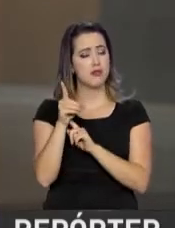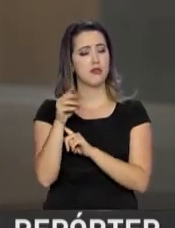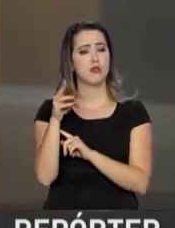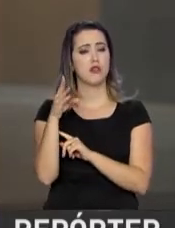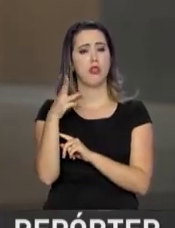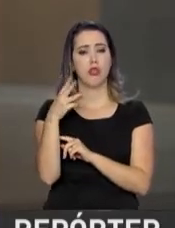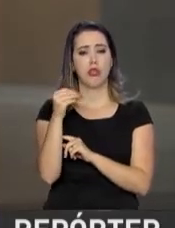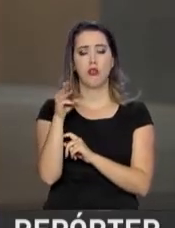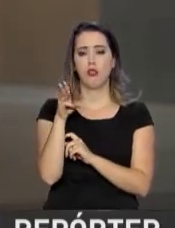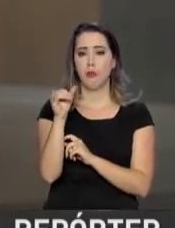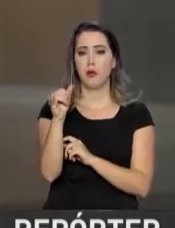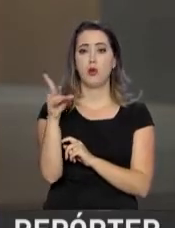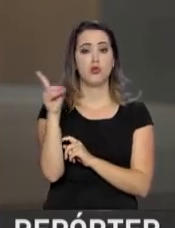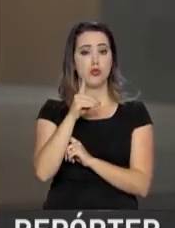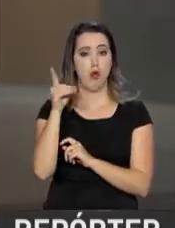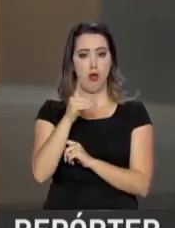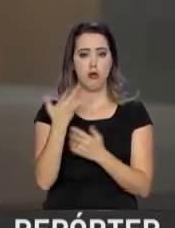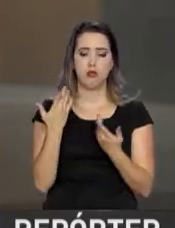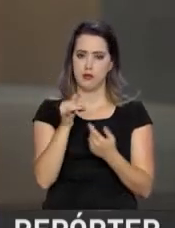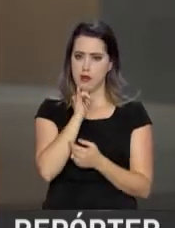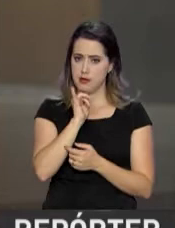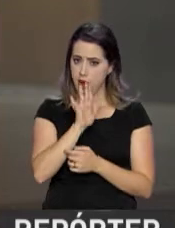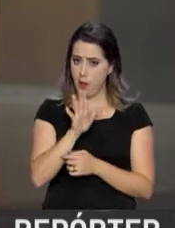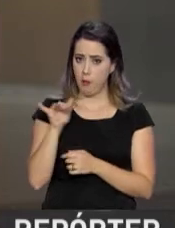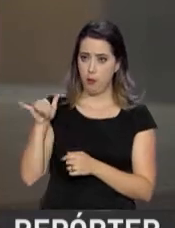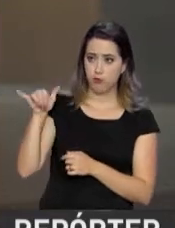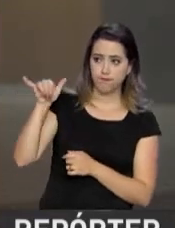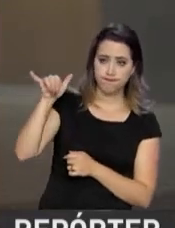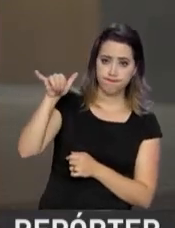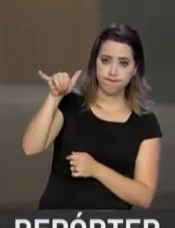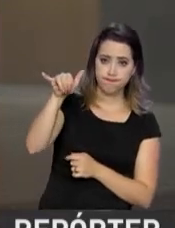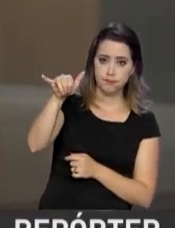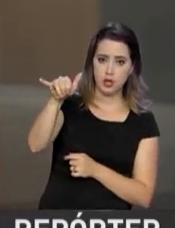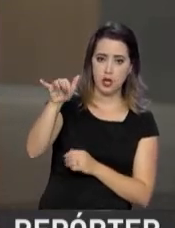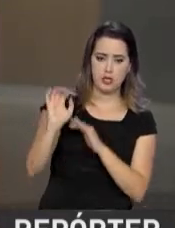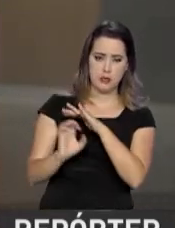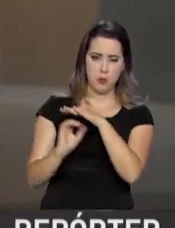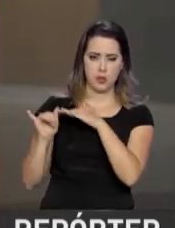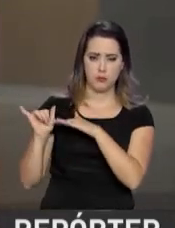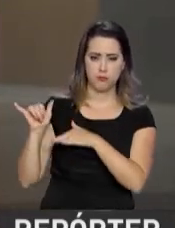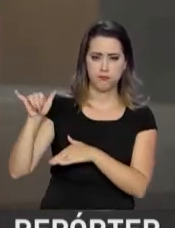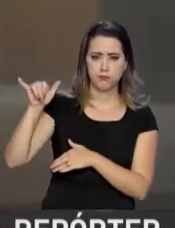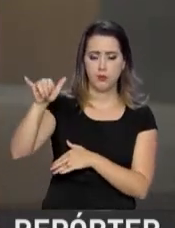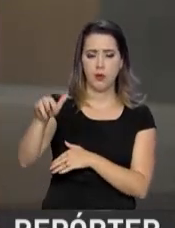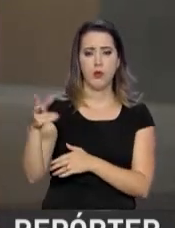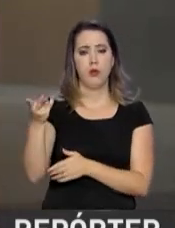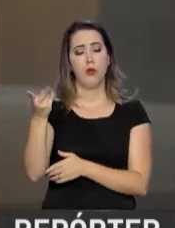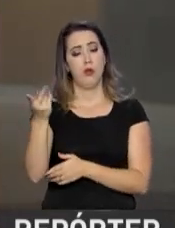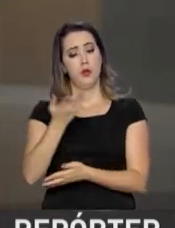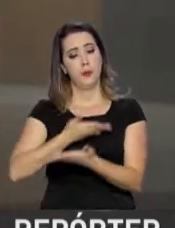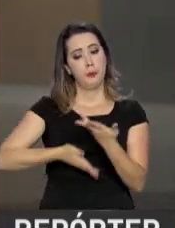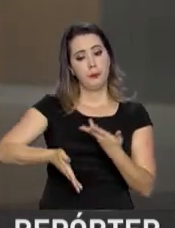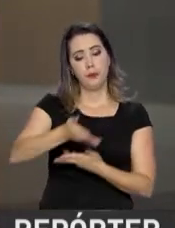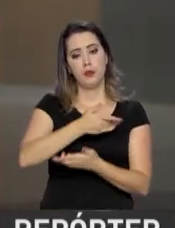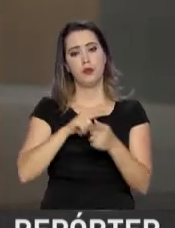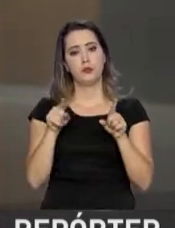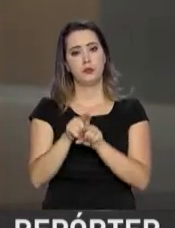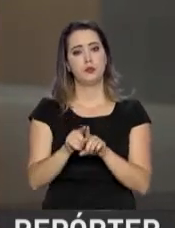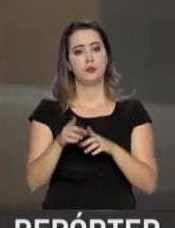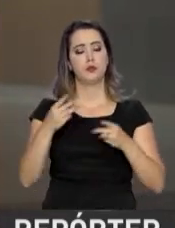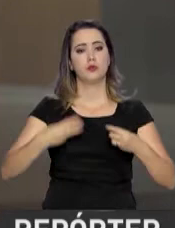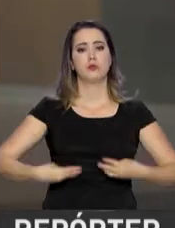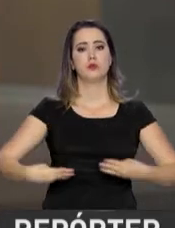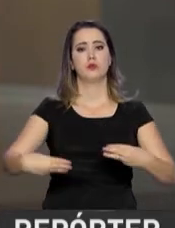exemplo entre eles a aviação civil as trocas comerciais entre os dois países segundo o ministério da indústria comércio